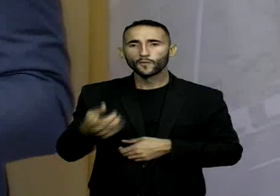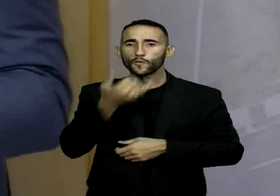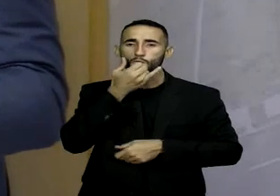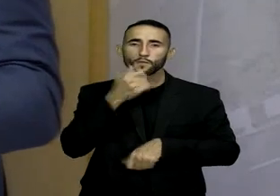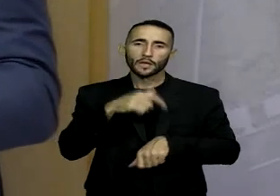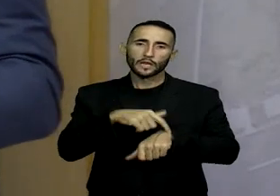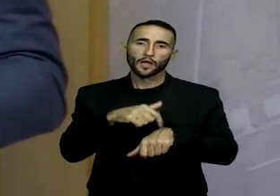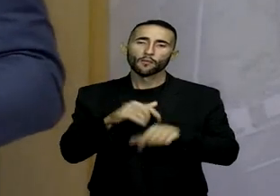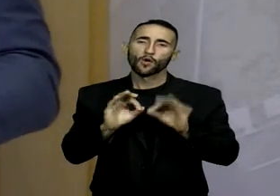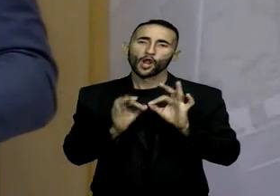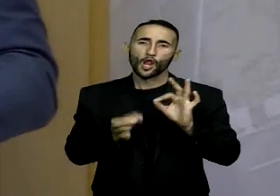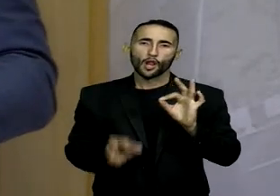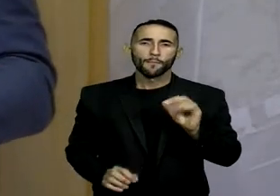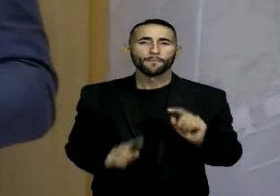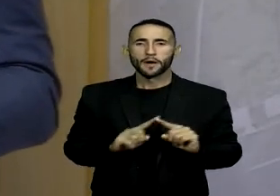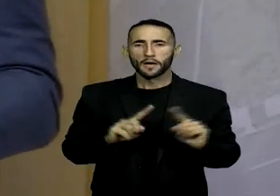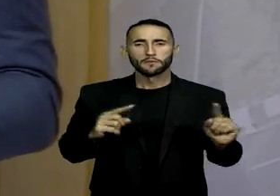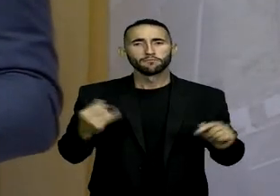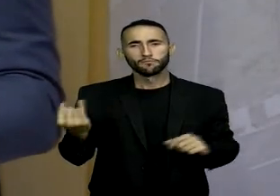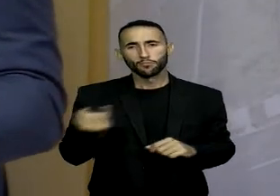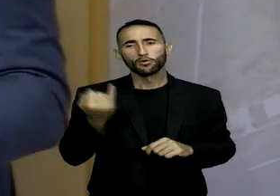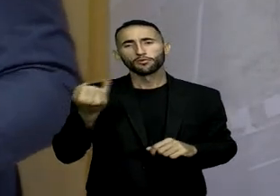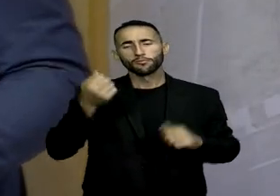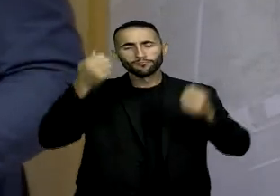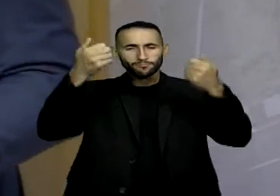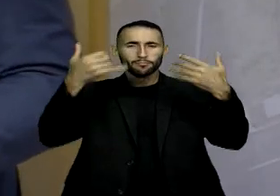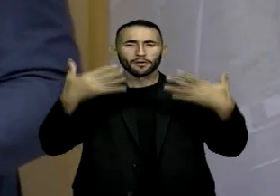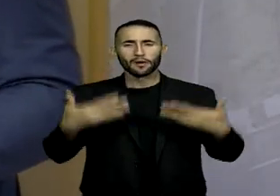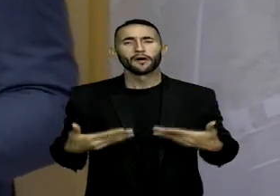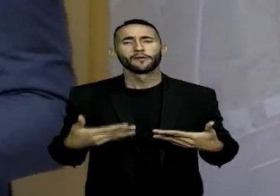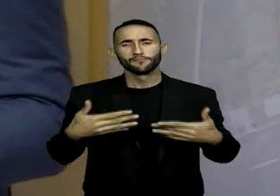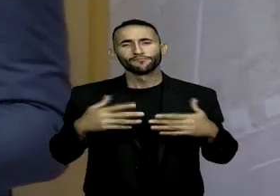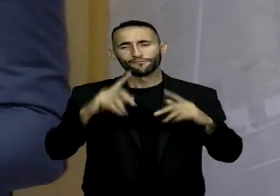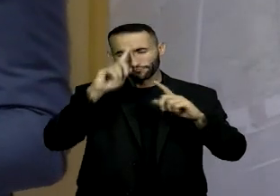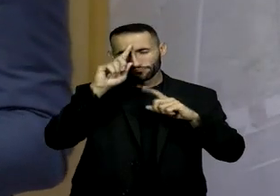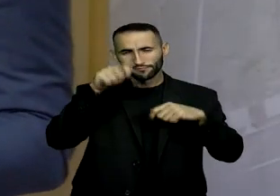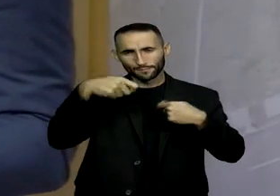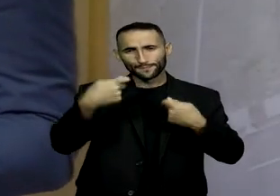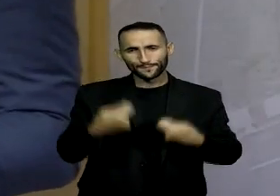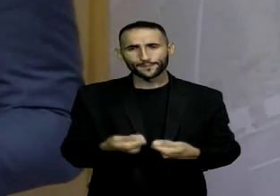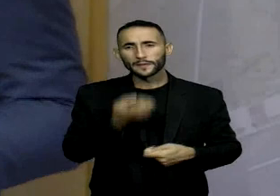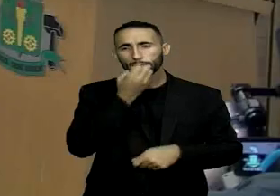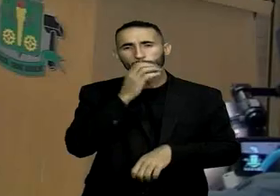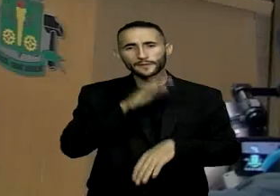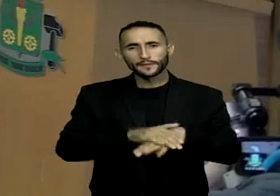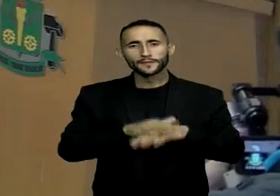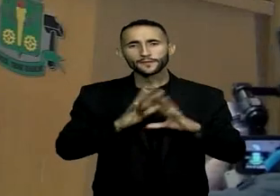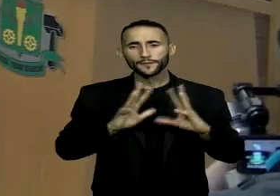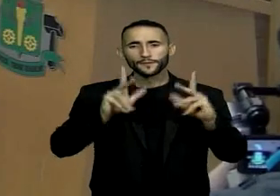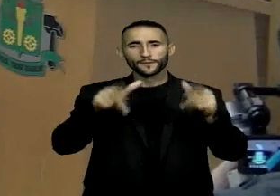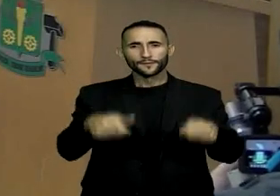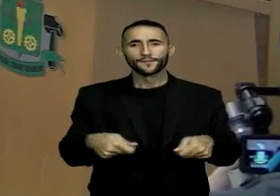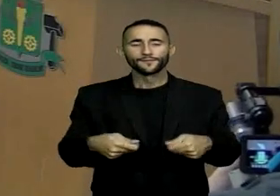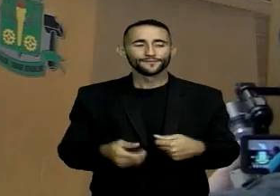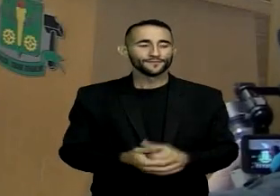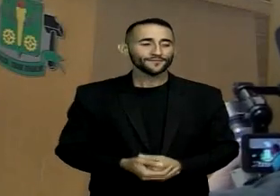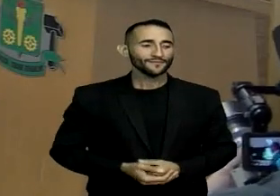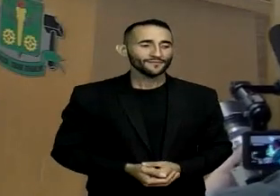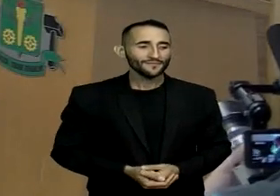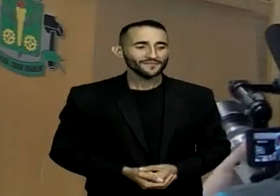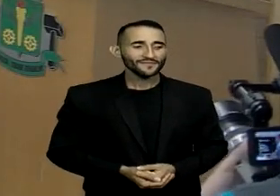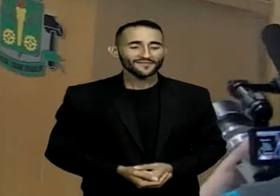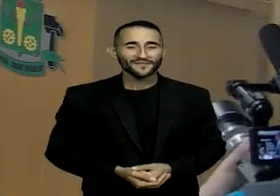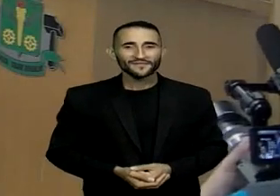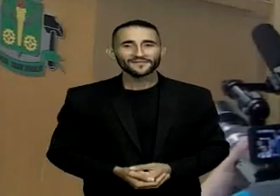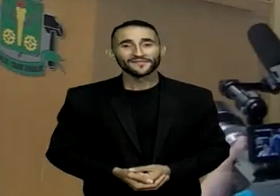pelo tempo, mas foi importante deixar essa mensagem aqui. Uma boa tarde a todos. Está dentro